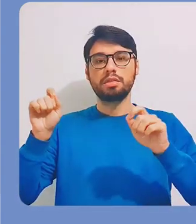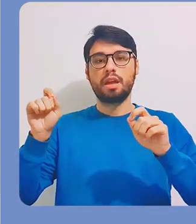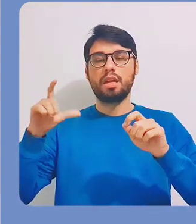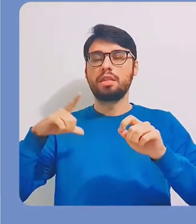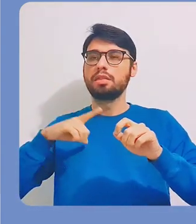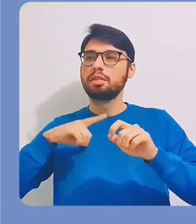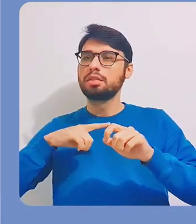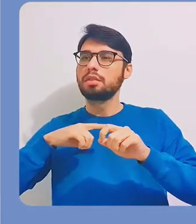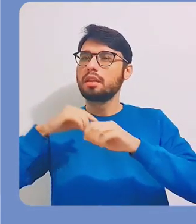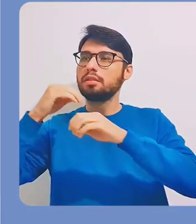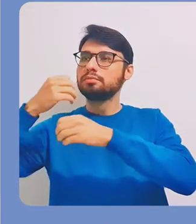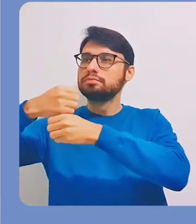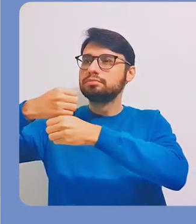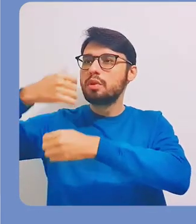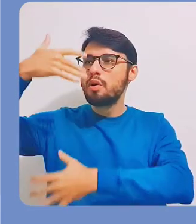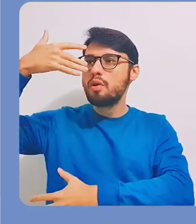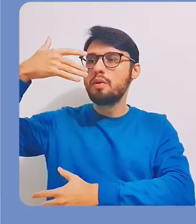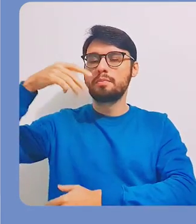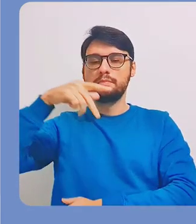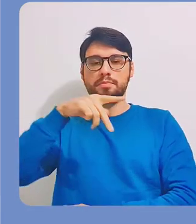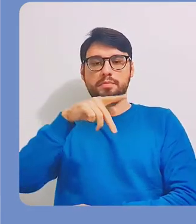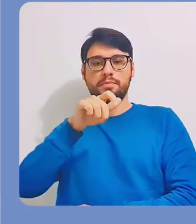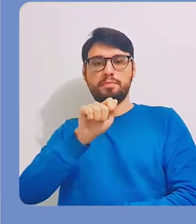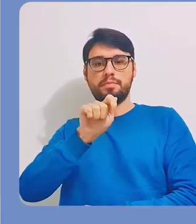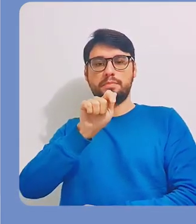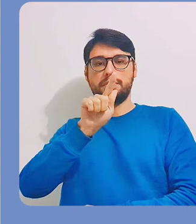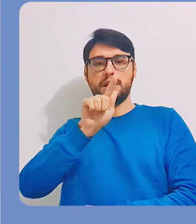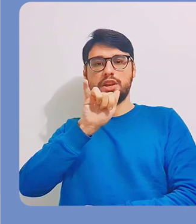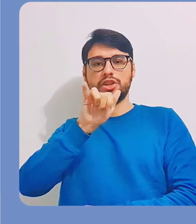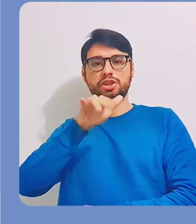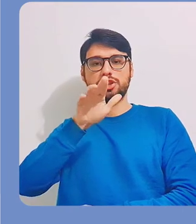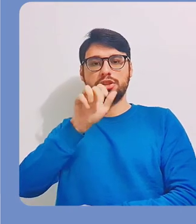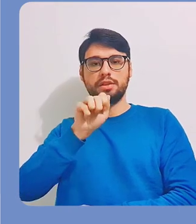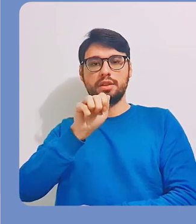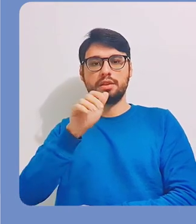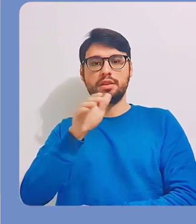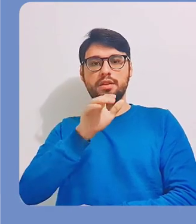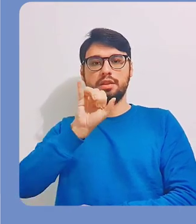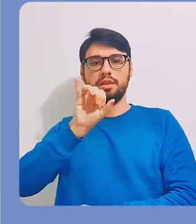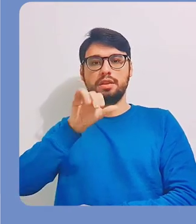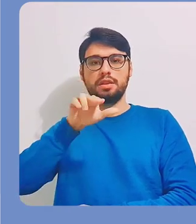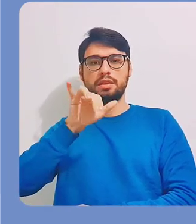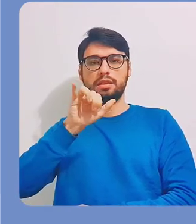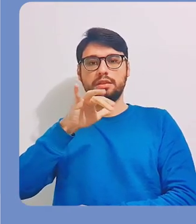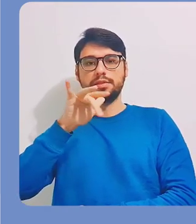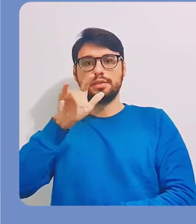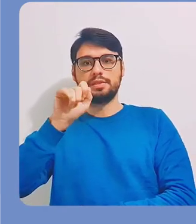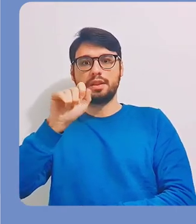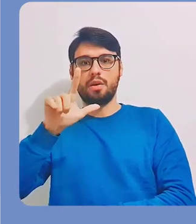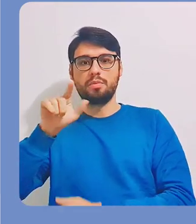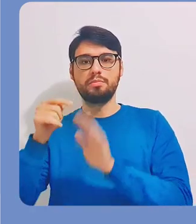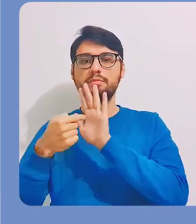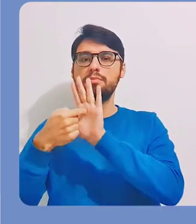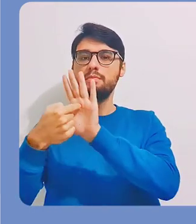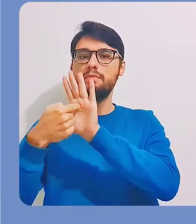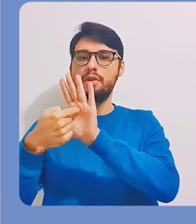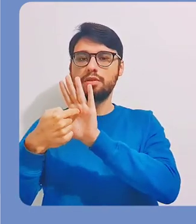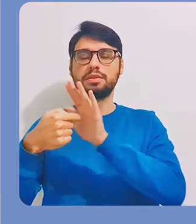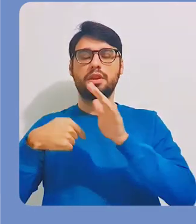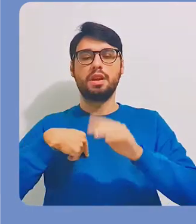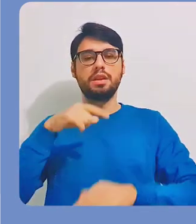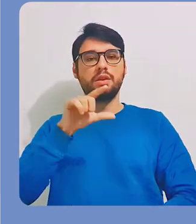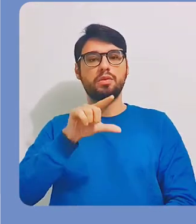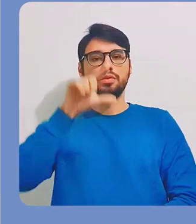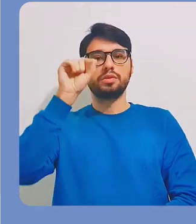Nesta opção Leitura, aqui nessa função de a página inicial mostra, eu vou selecionar a opção Uma